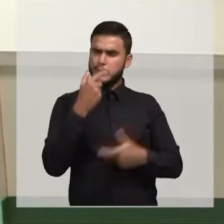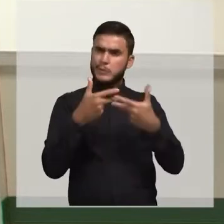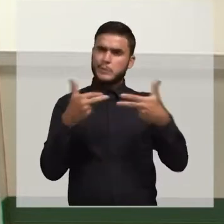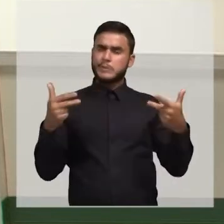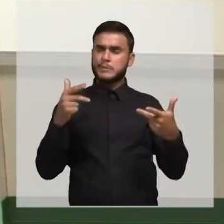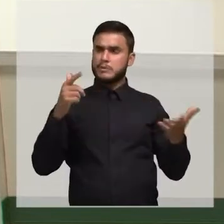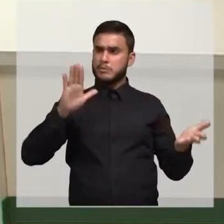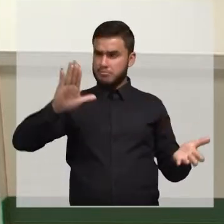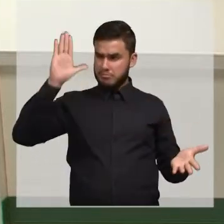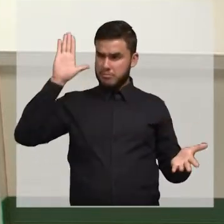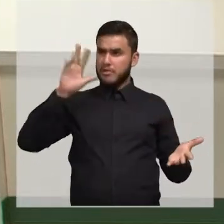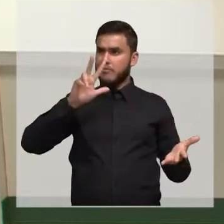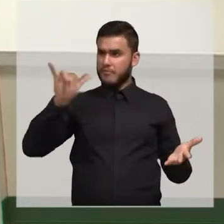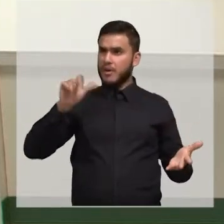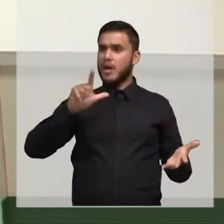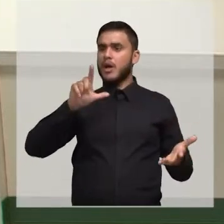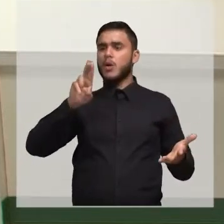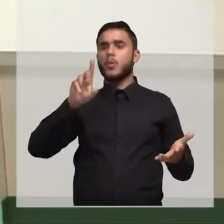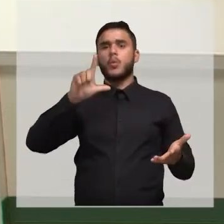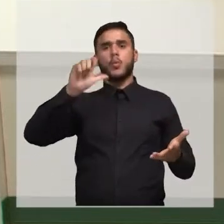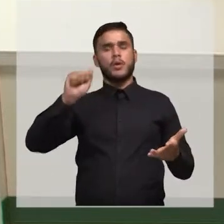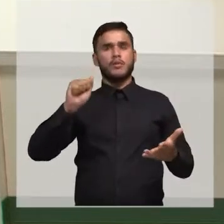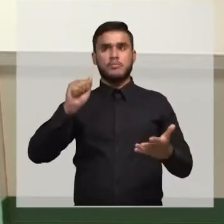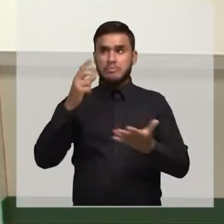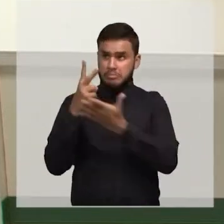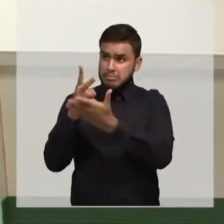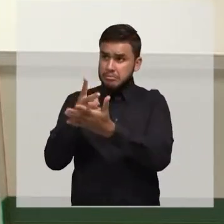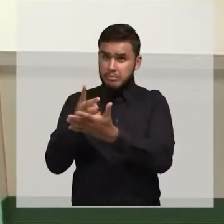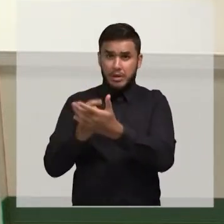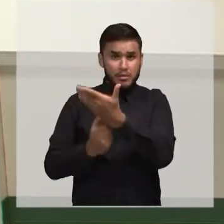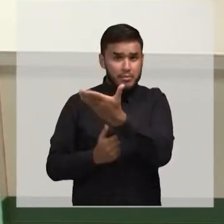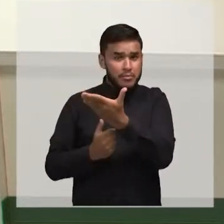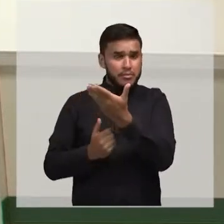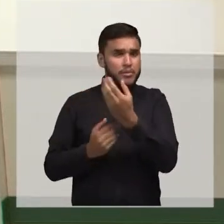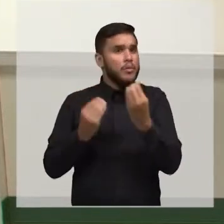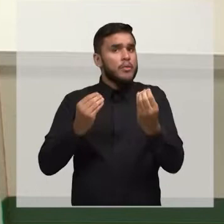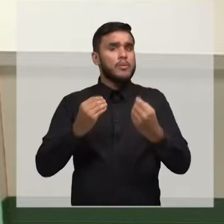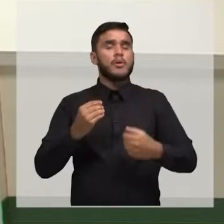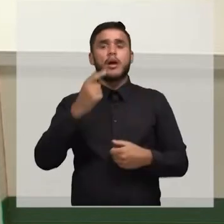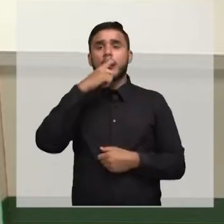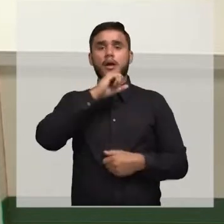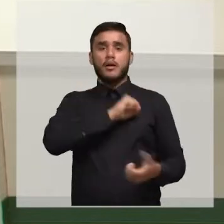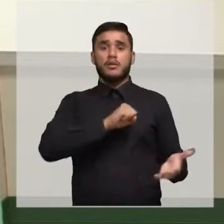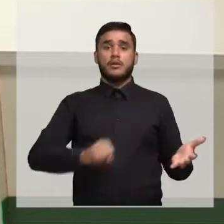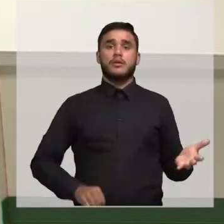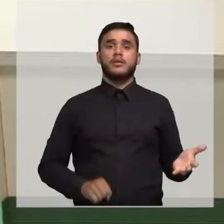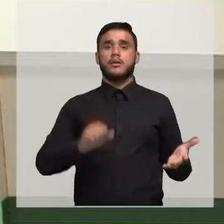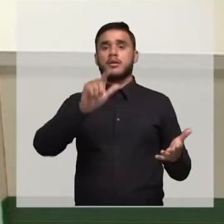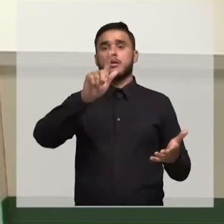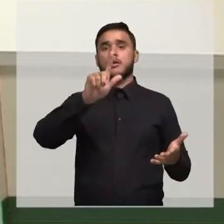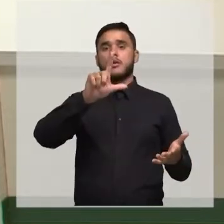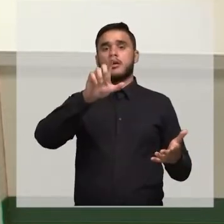numa situação dessa esdrúxula, preso, ainda tem que a Gleice Hoffmann está rodando o país tentando